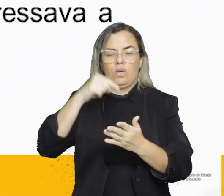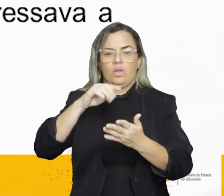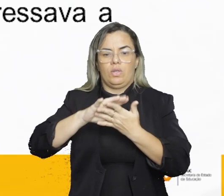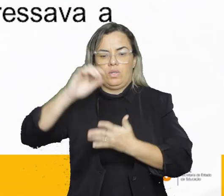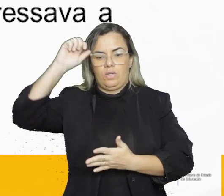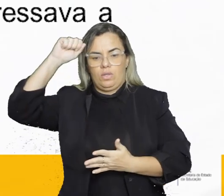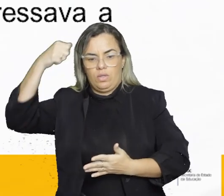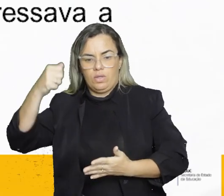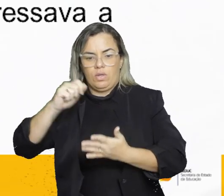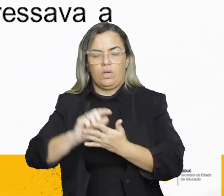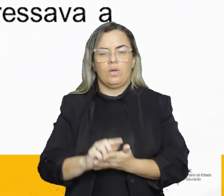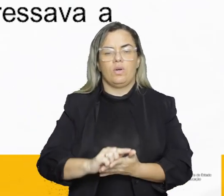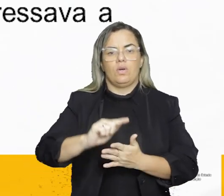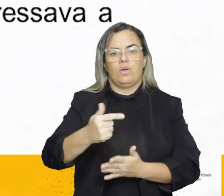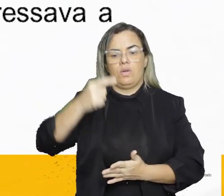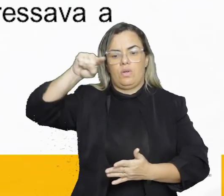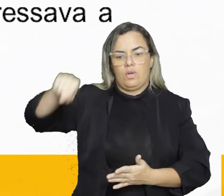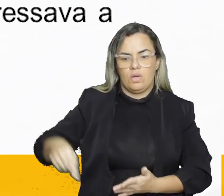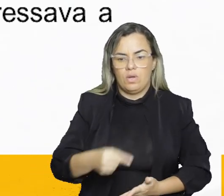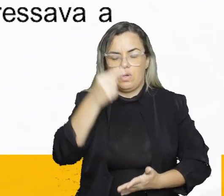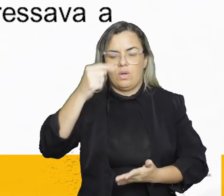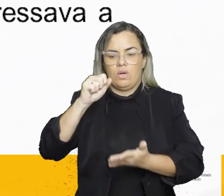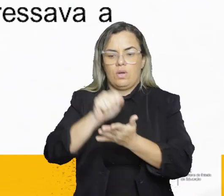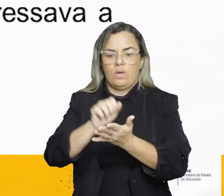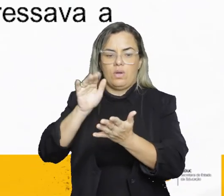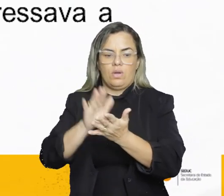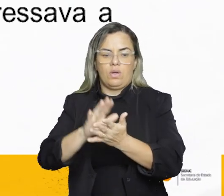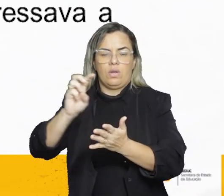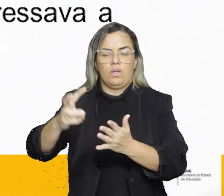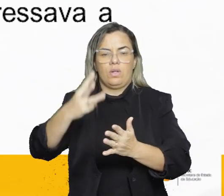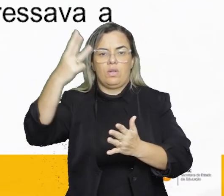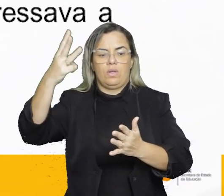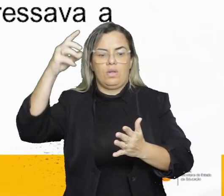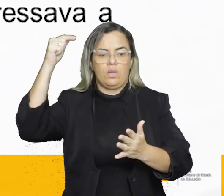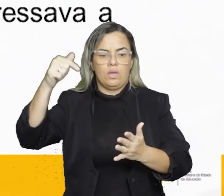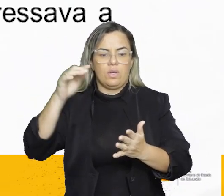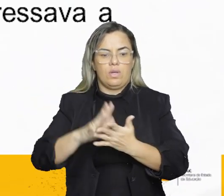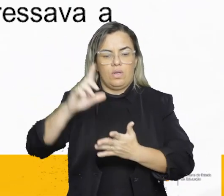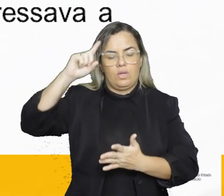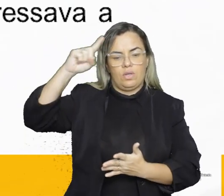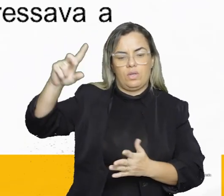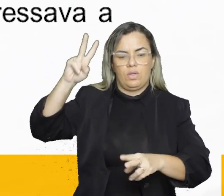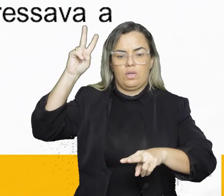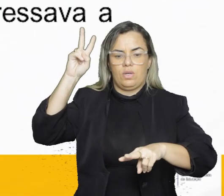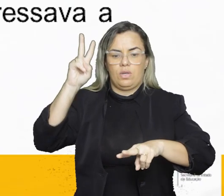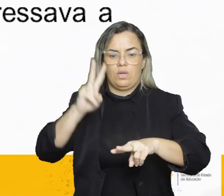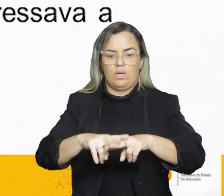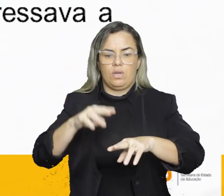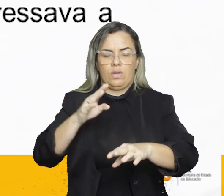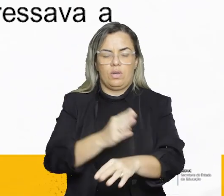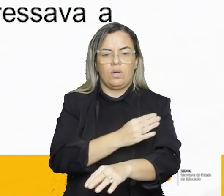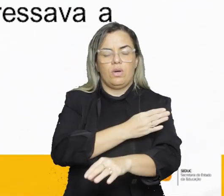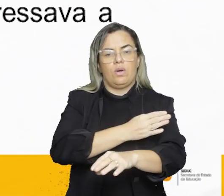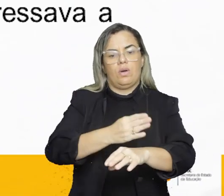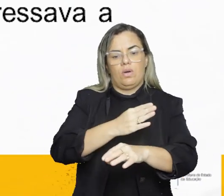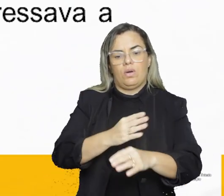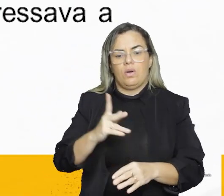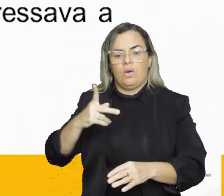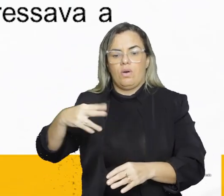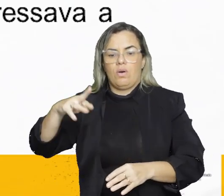2.000 réis de multa e 3 dias de cadeia, sendo branco o